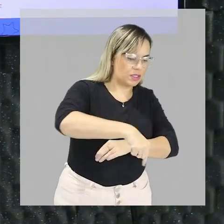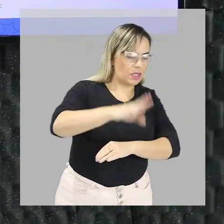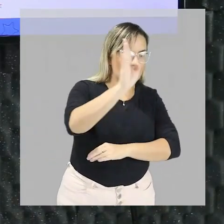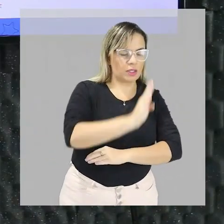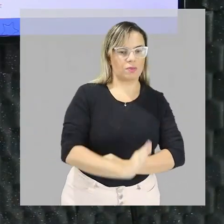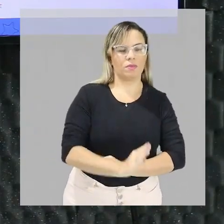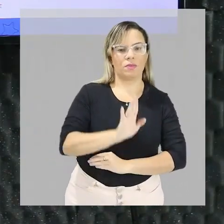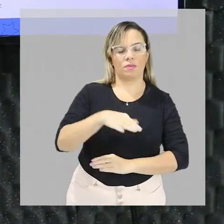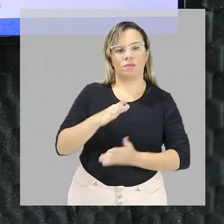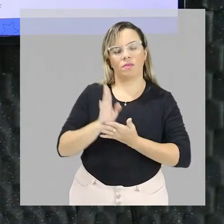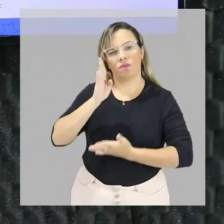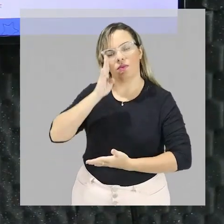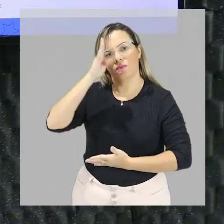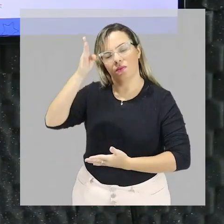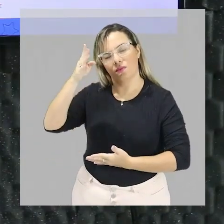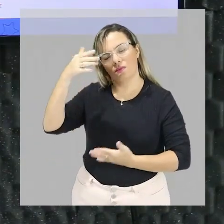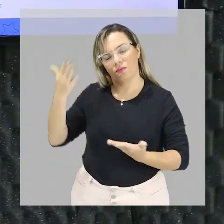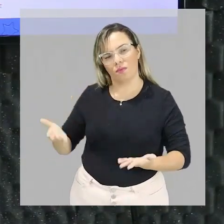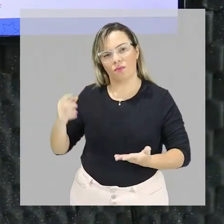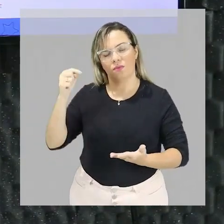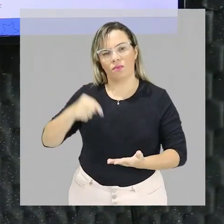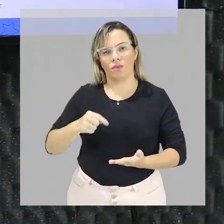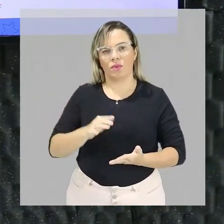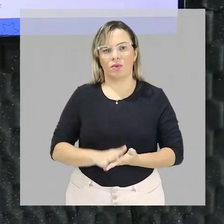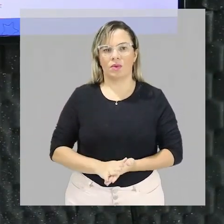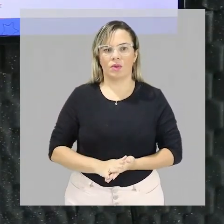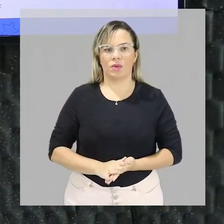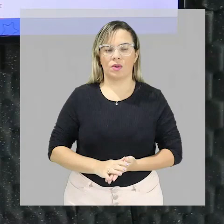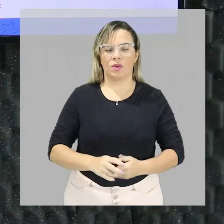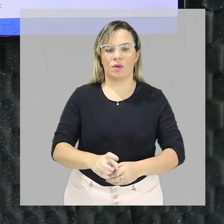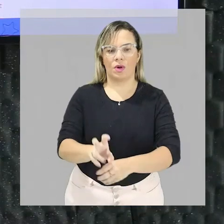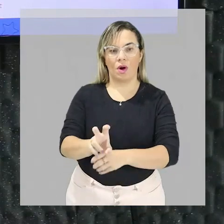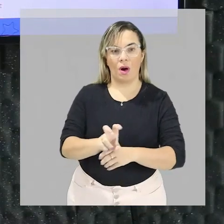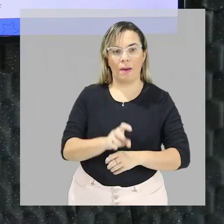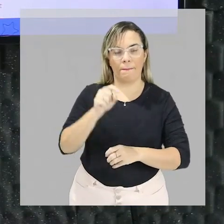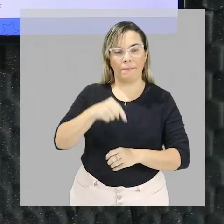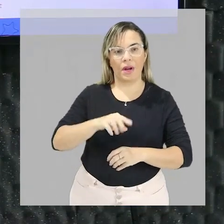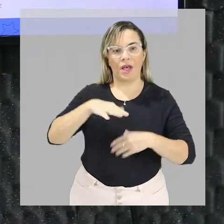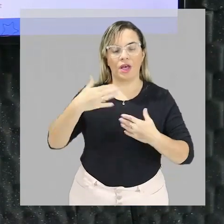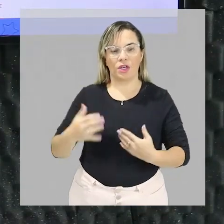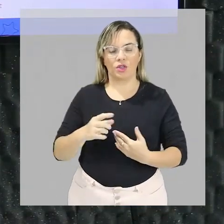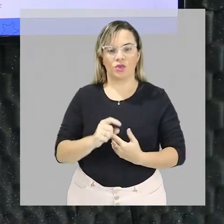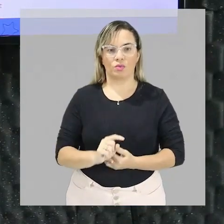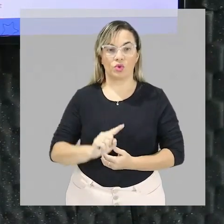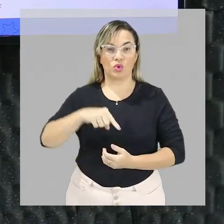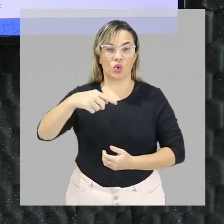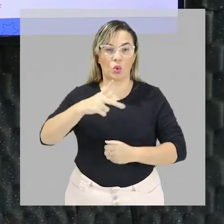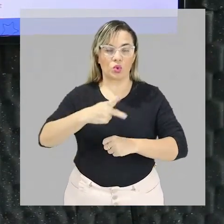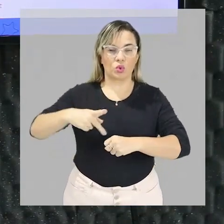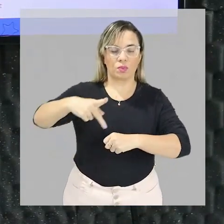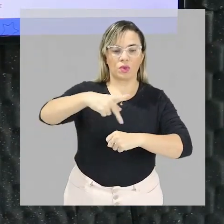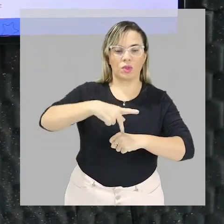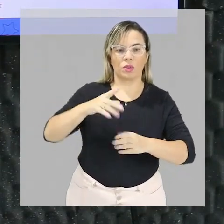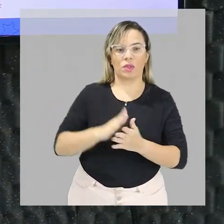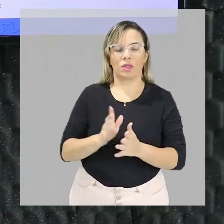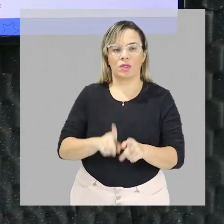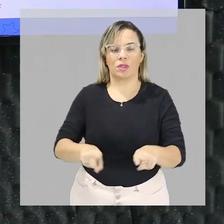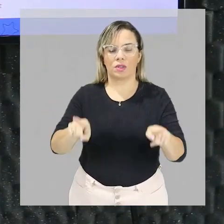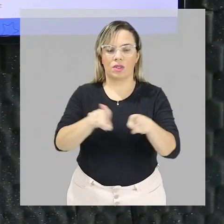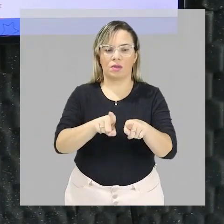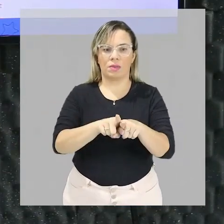país, principalmente com a questão de empréstimos internacionais, por conta até mesmo